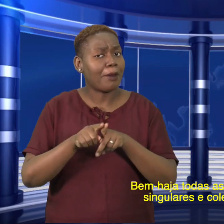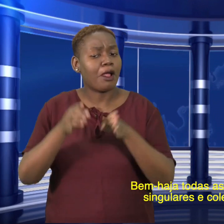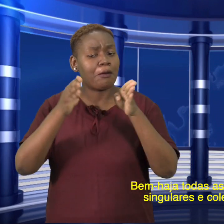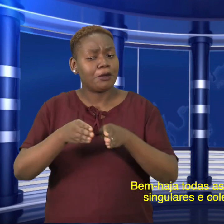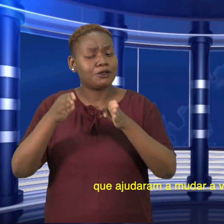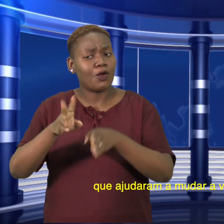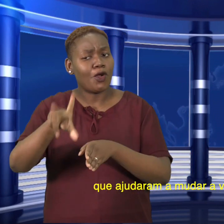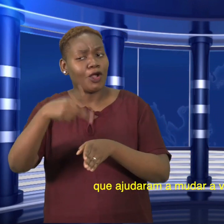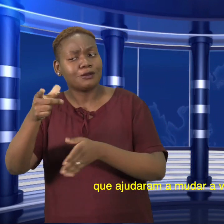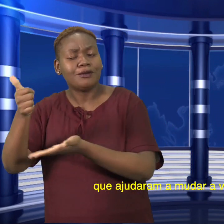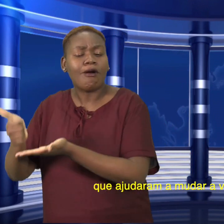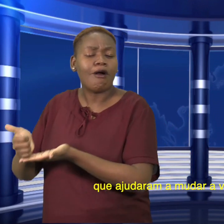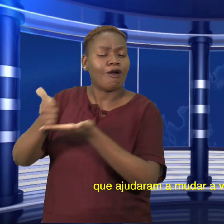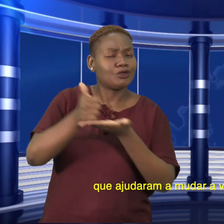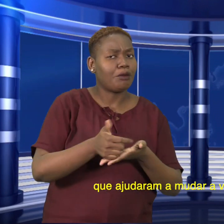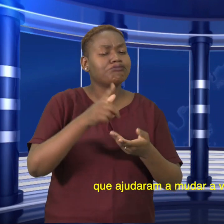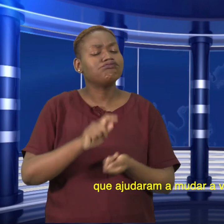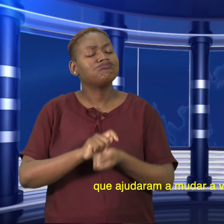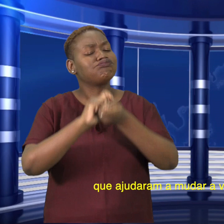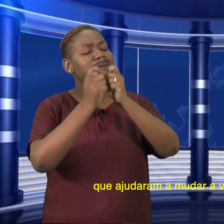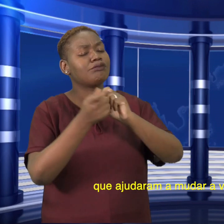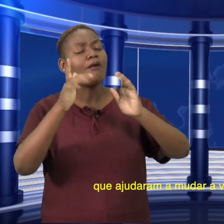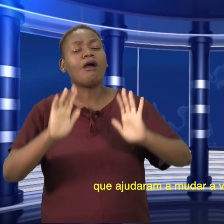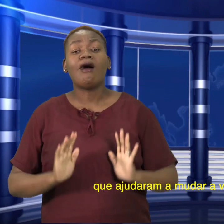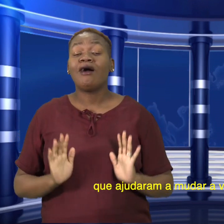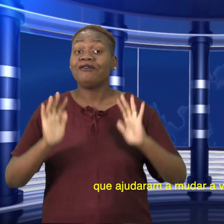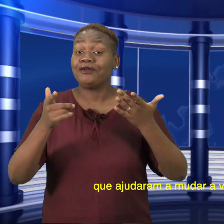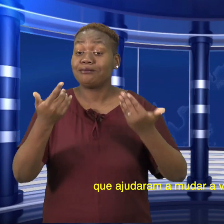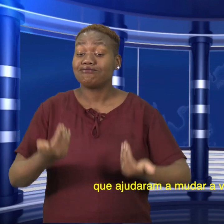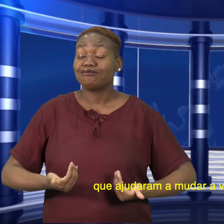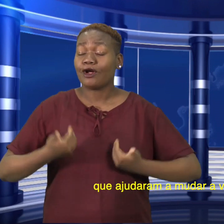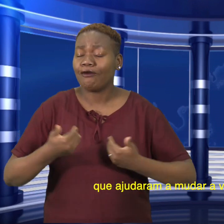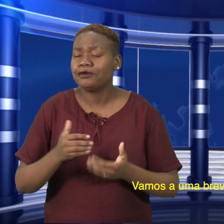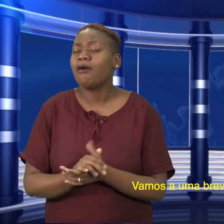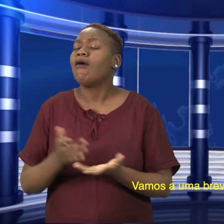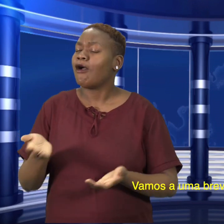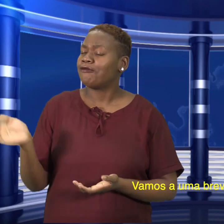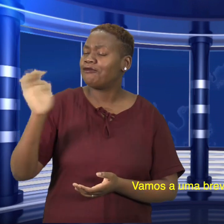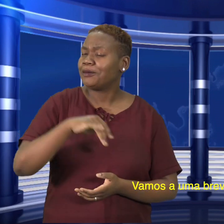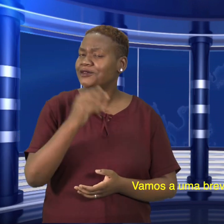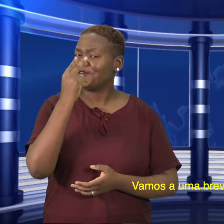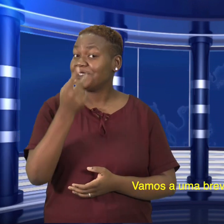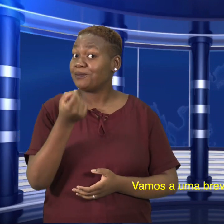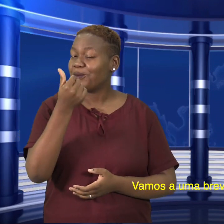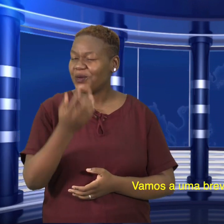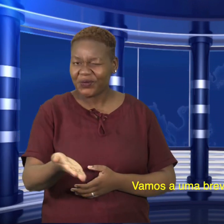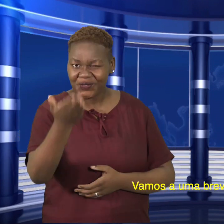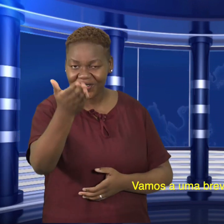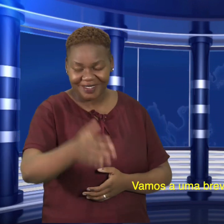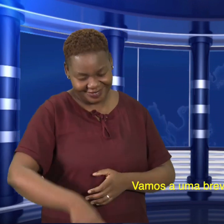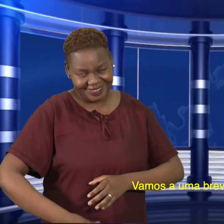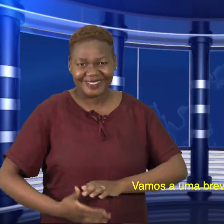todas as pessoas singulares e coletivas que ajudaram a mudar a vida deste jovem. Vamos a uma breve pausa.